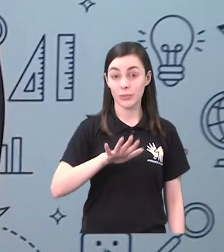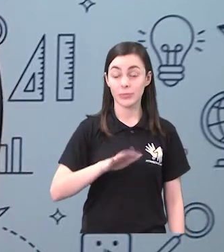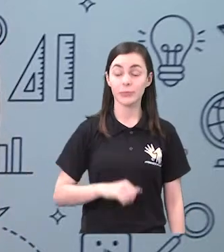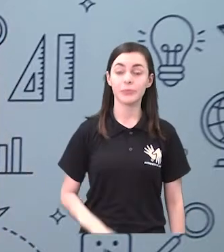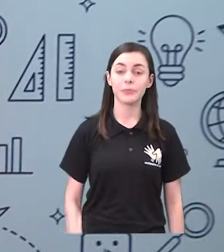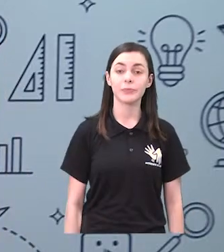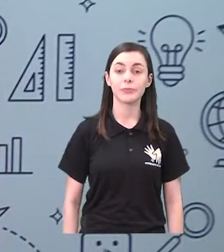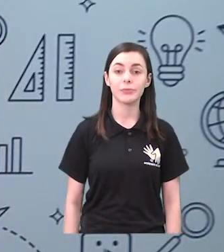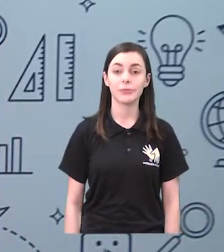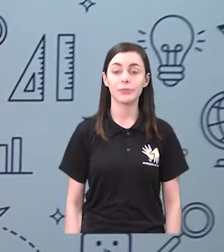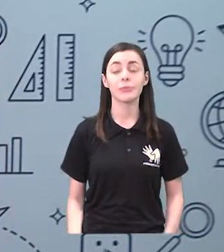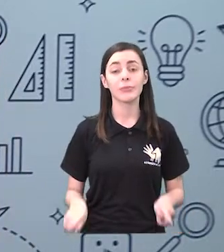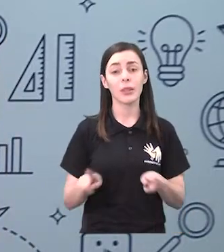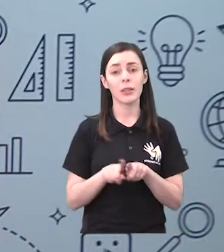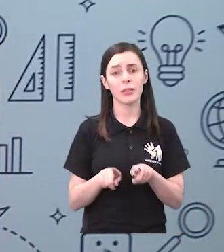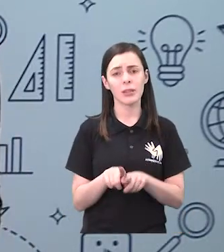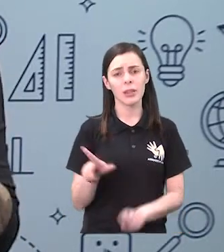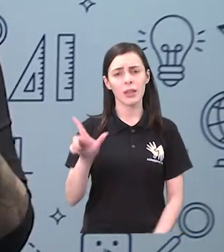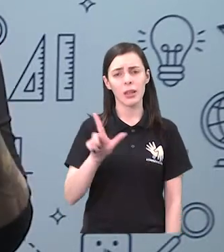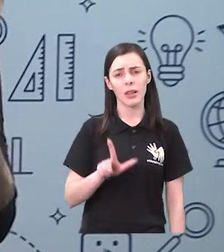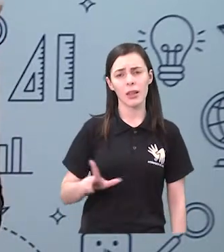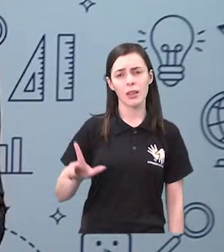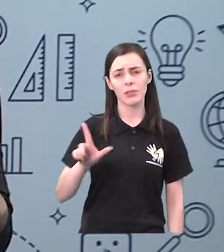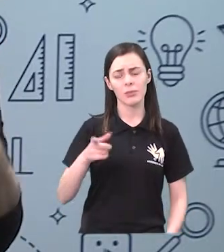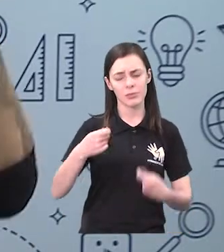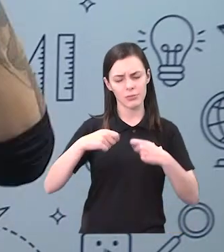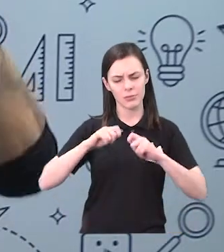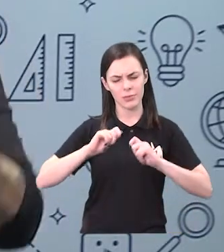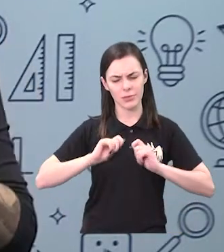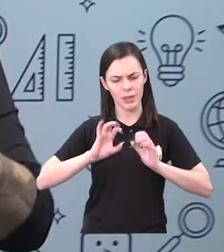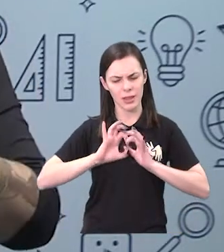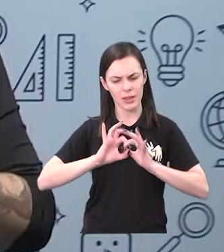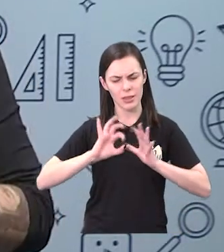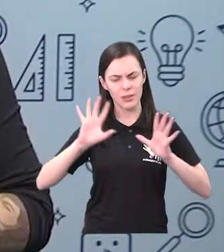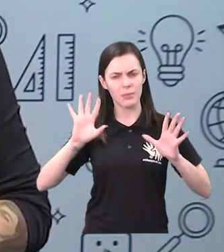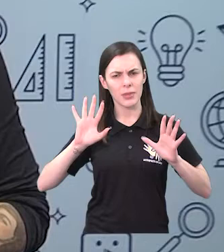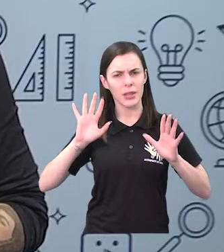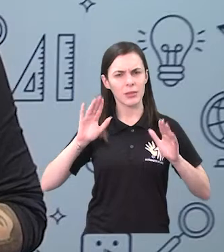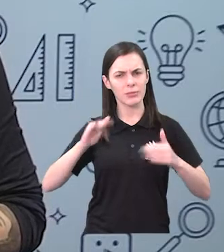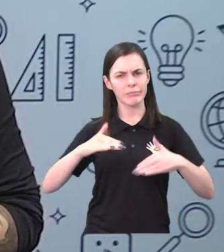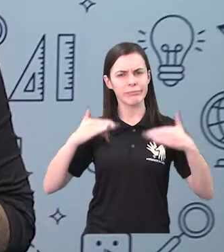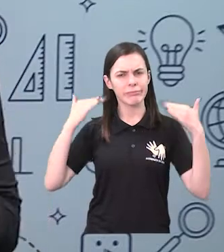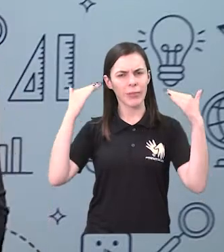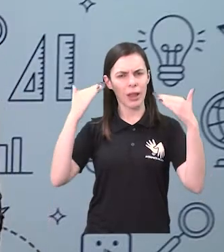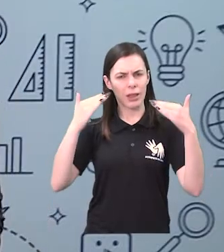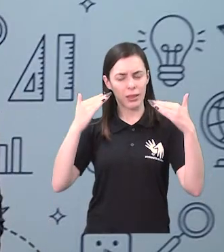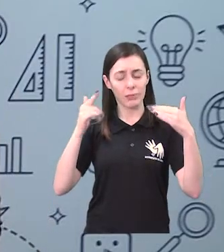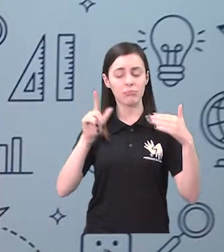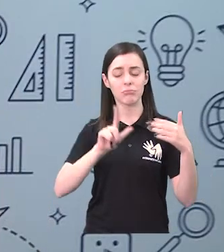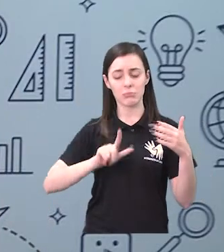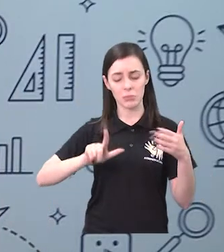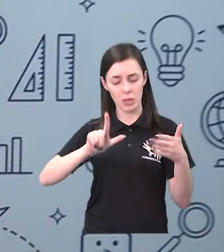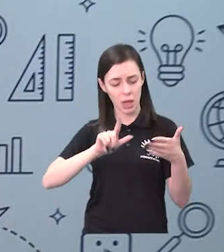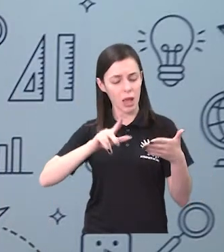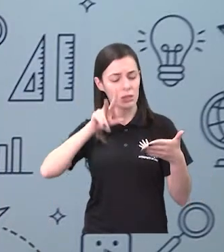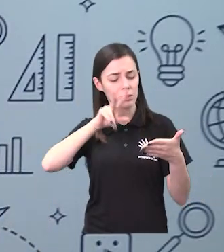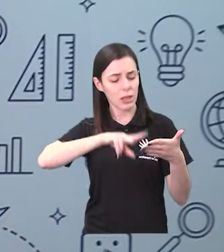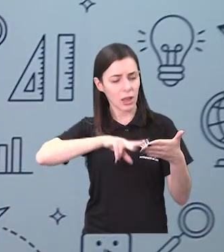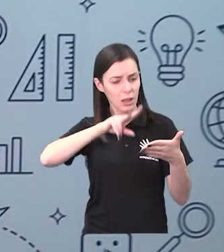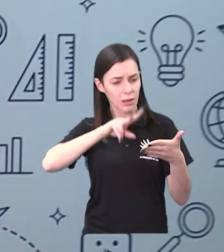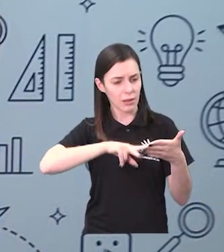a literatura nos permite Ir Além da própria literatura por meio dela